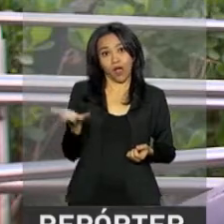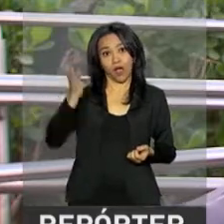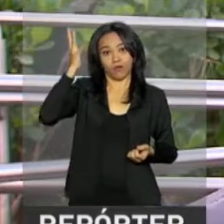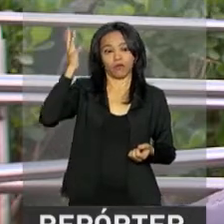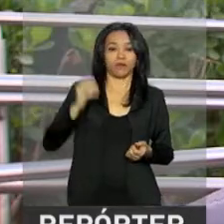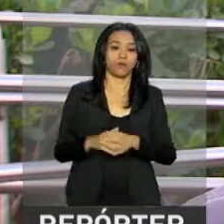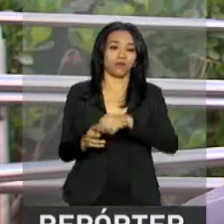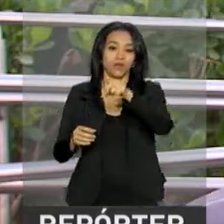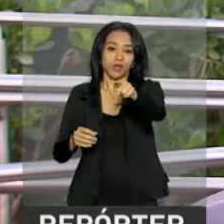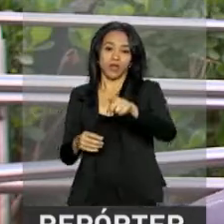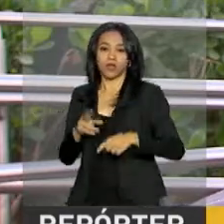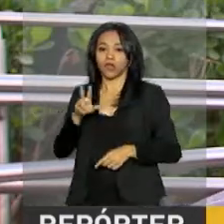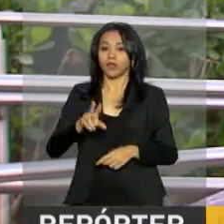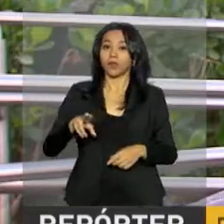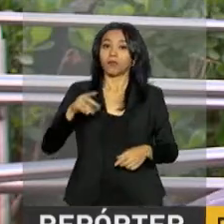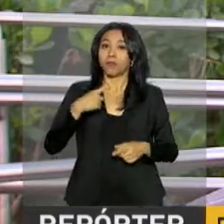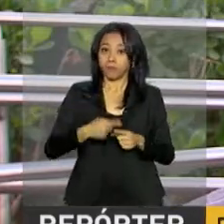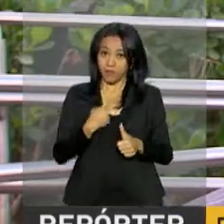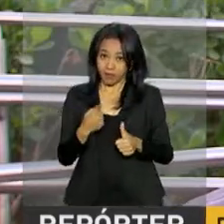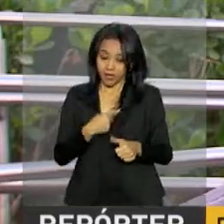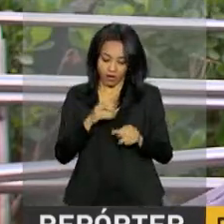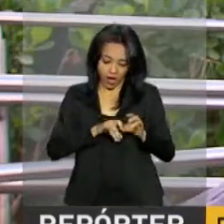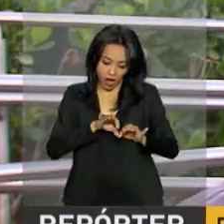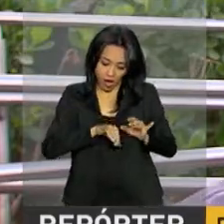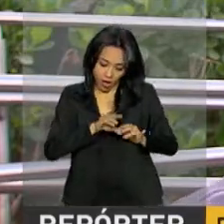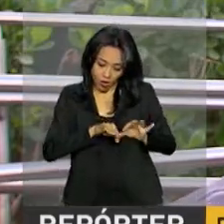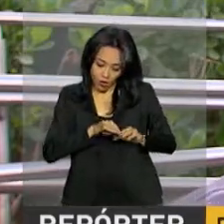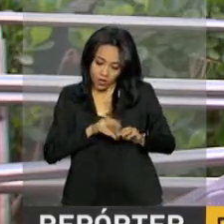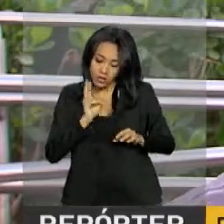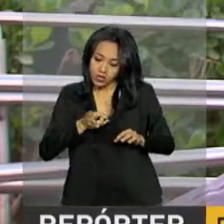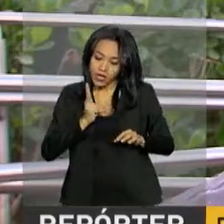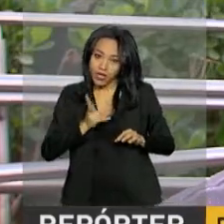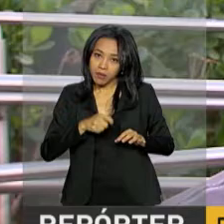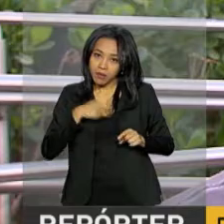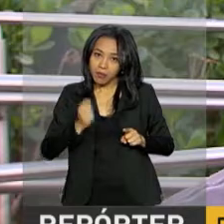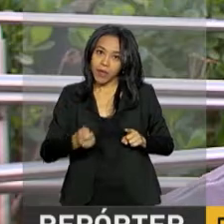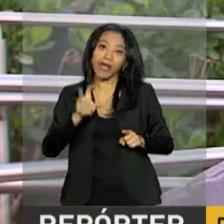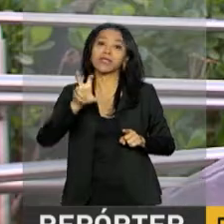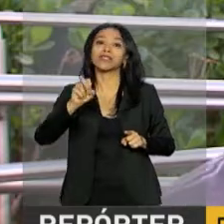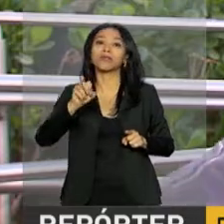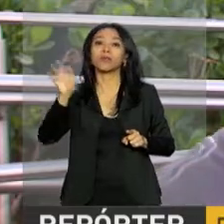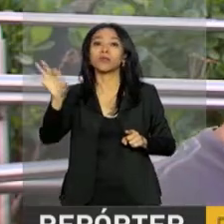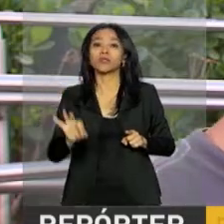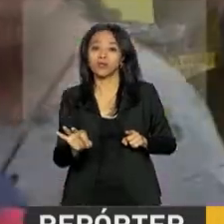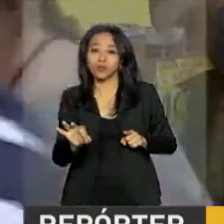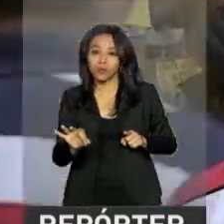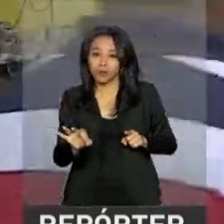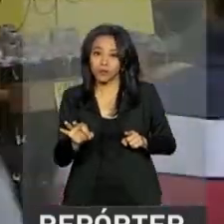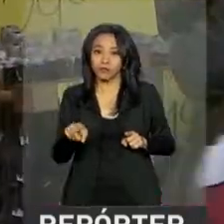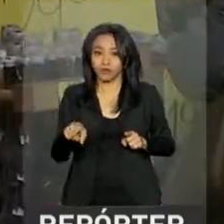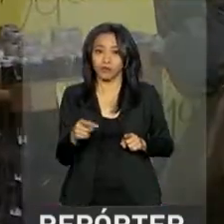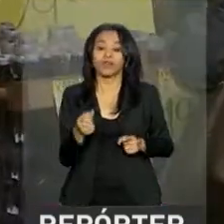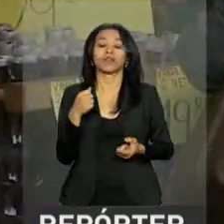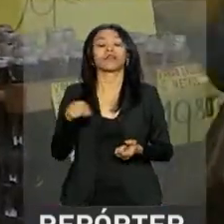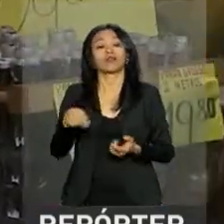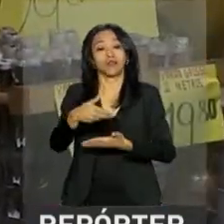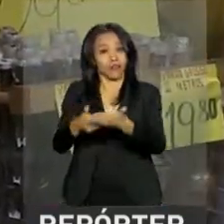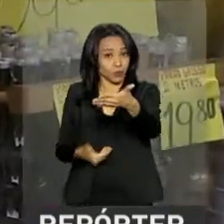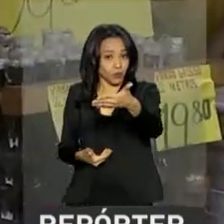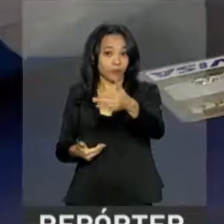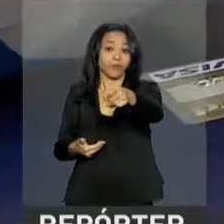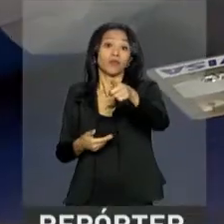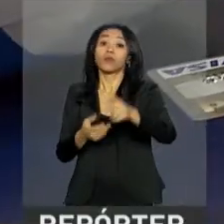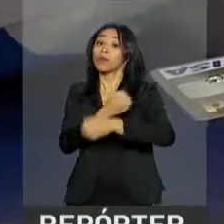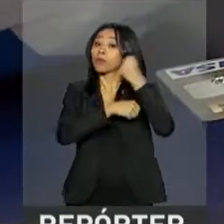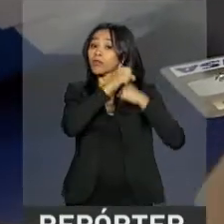estratégia de fazer o cálculo e pagar sempre 50 por cento do total da fatura desde o ano passado o consumidor